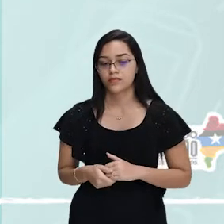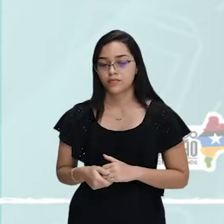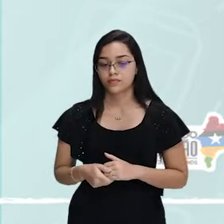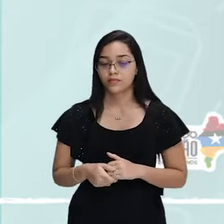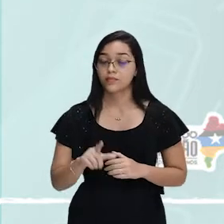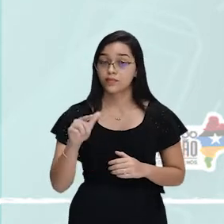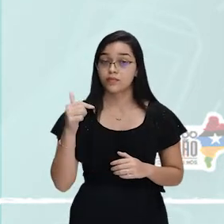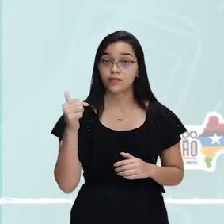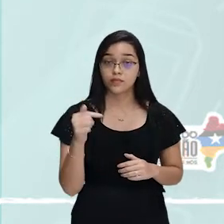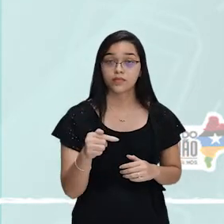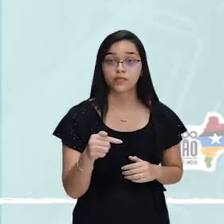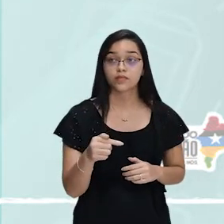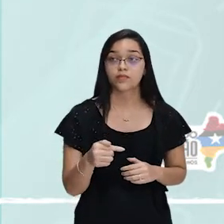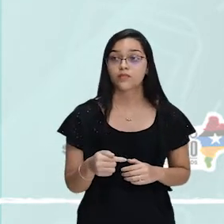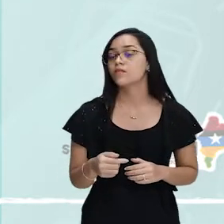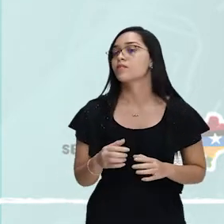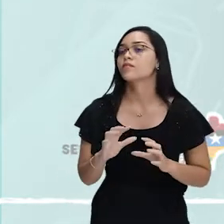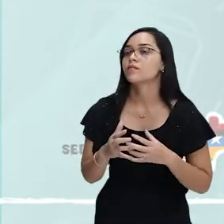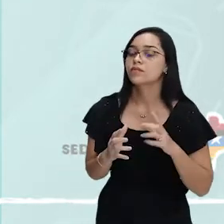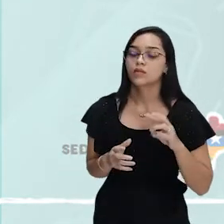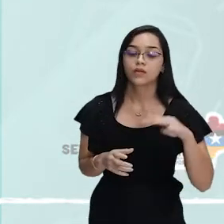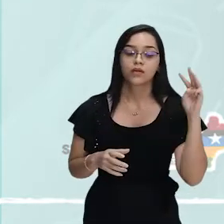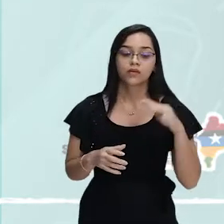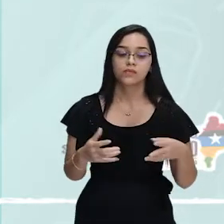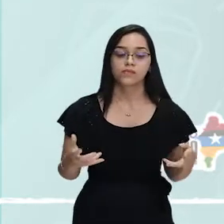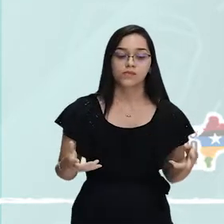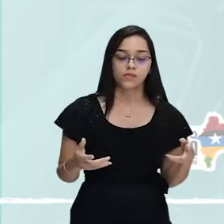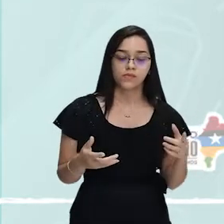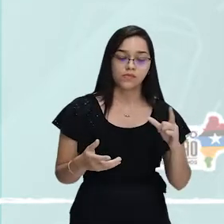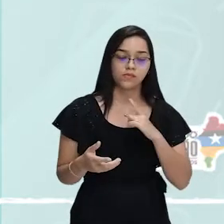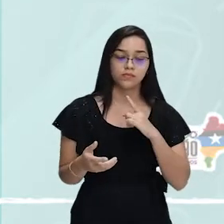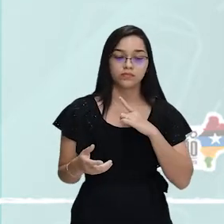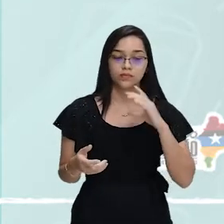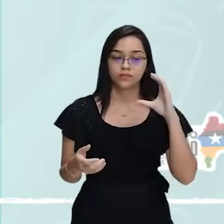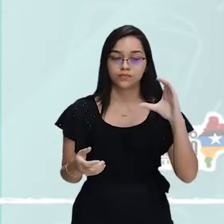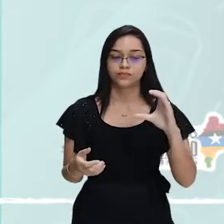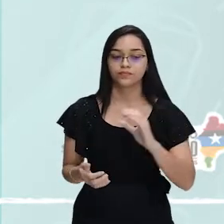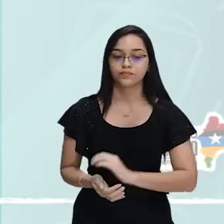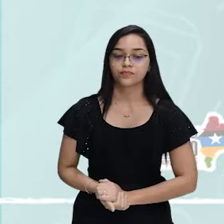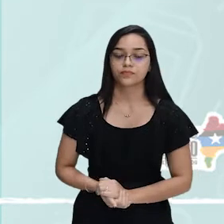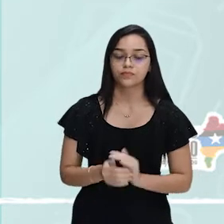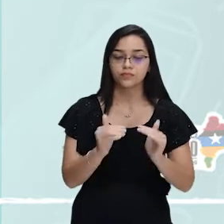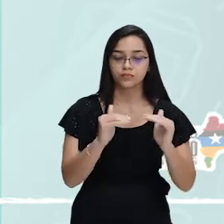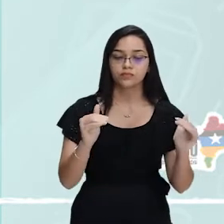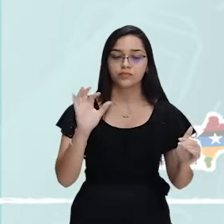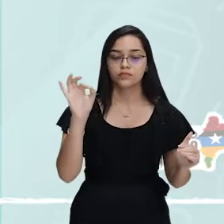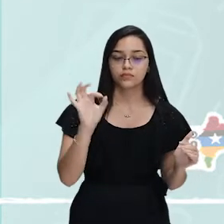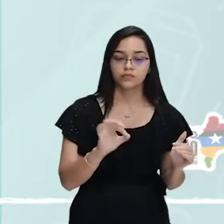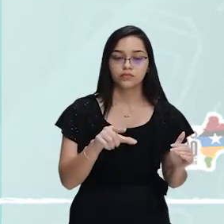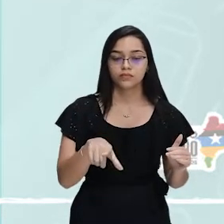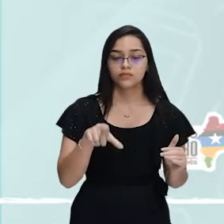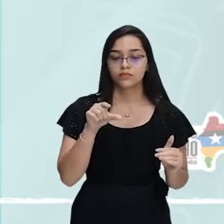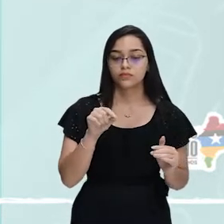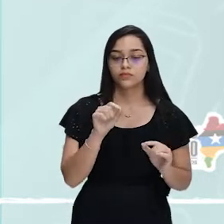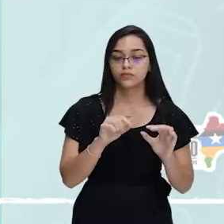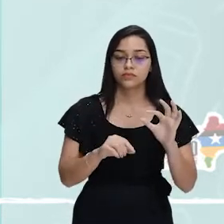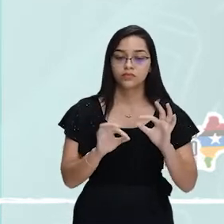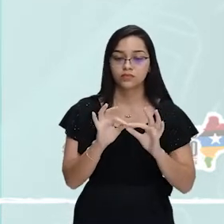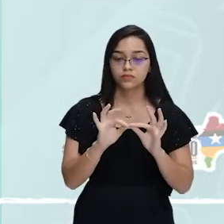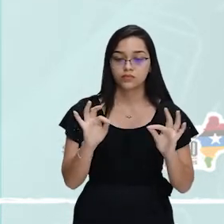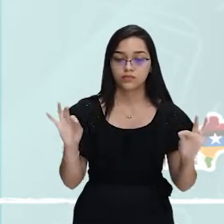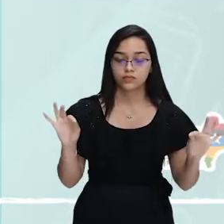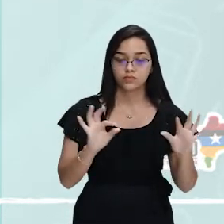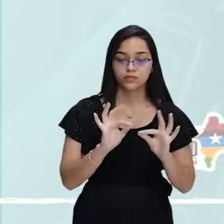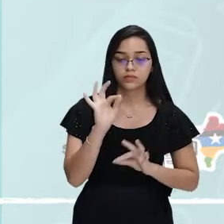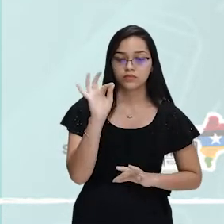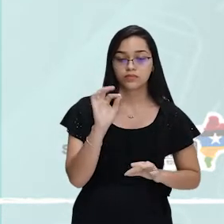é 17. Então a equipe campeã vai ser quem? A equipe C. Tá? A regularidade dos dados é medida